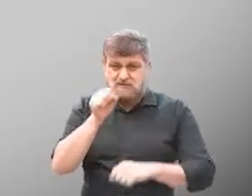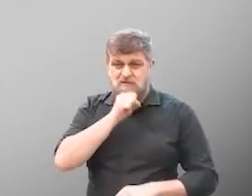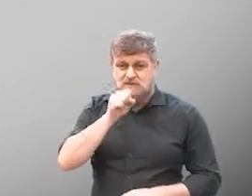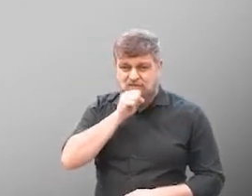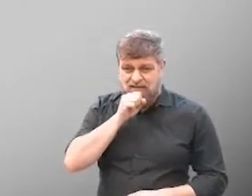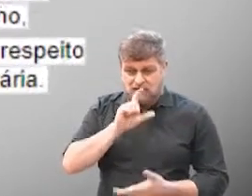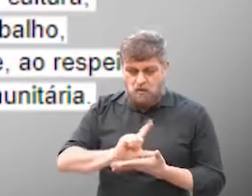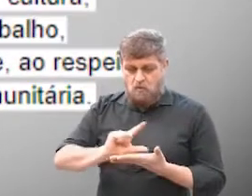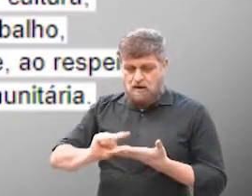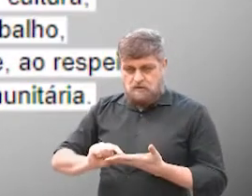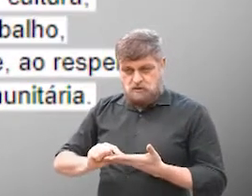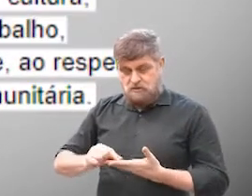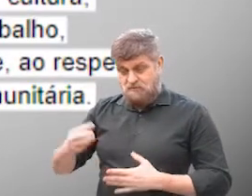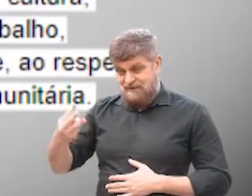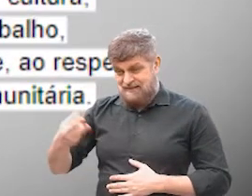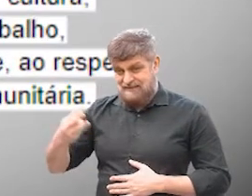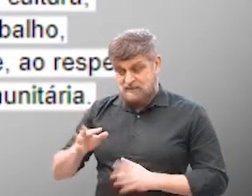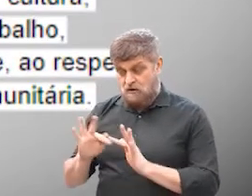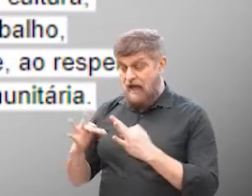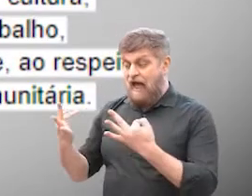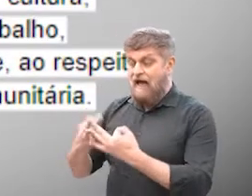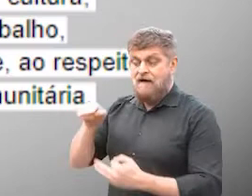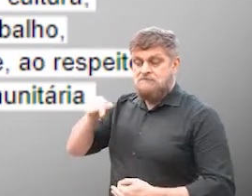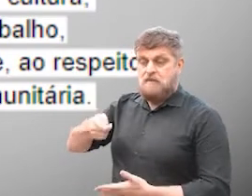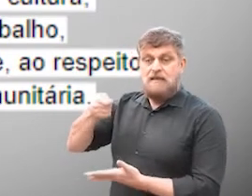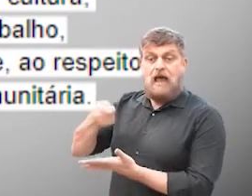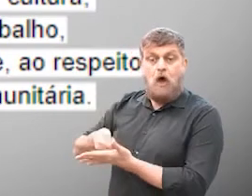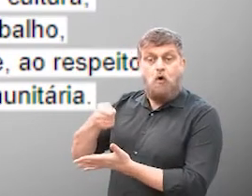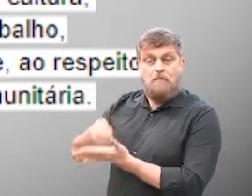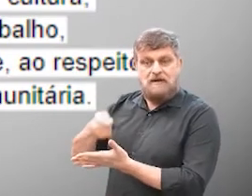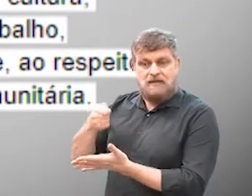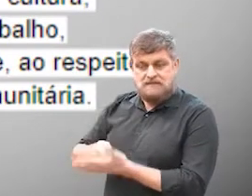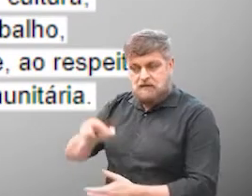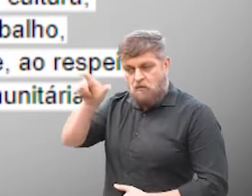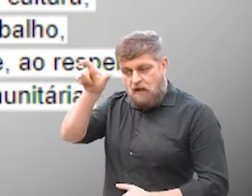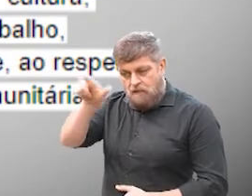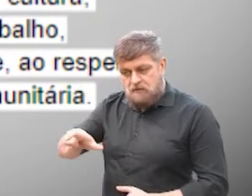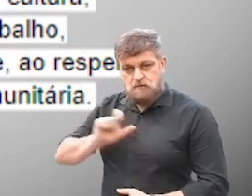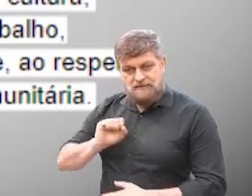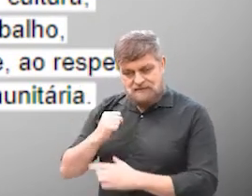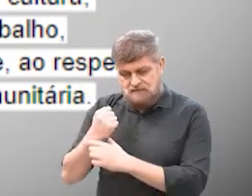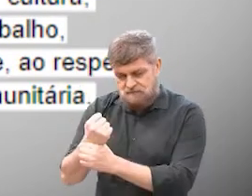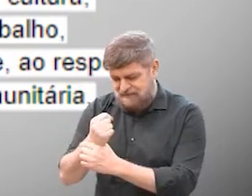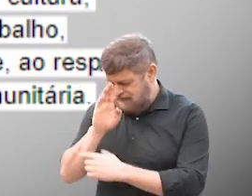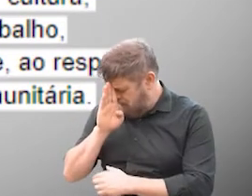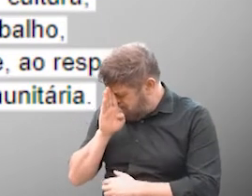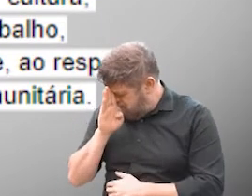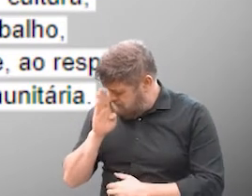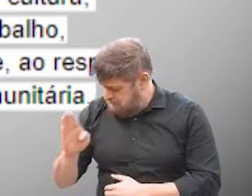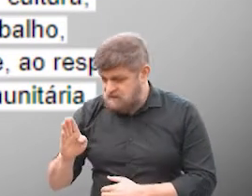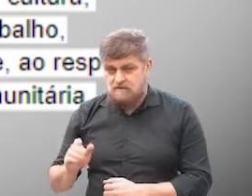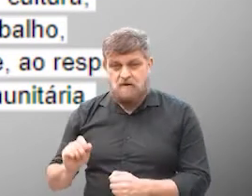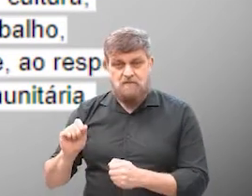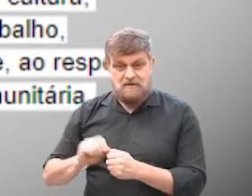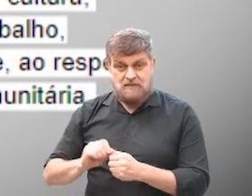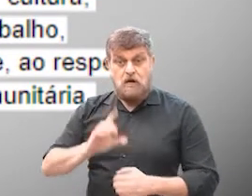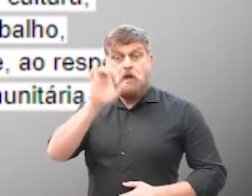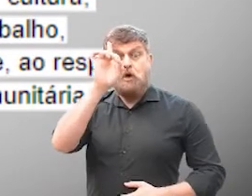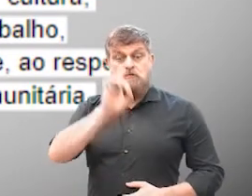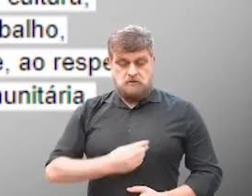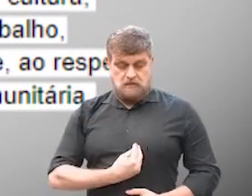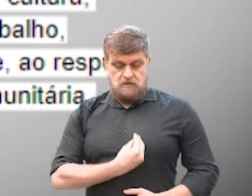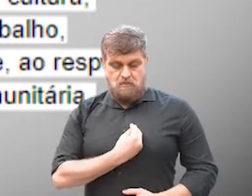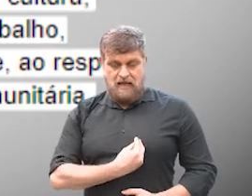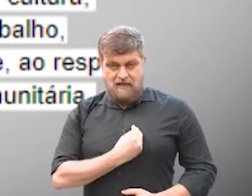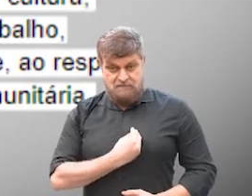no artigo 3º que é a obrigação da família assegurar ao idoso com absoluta prioridade a efetivação do direito à